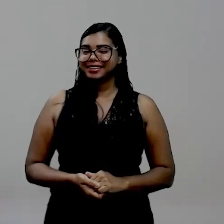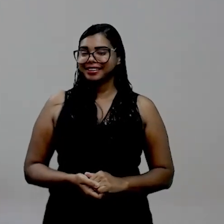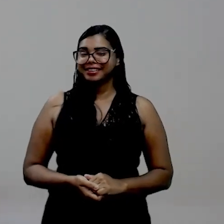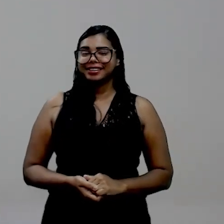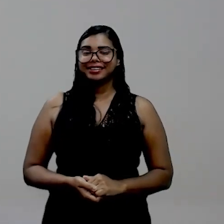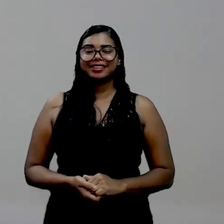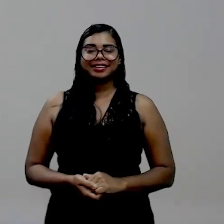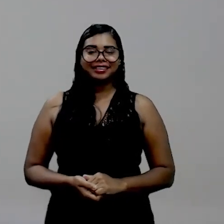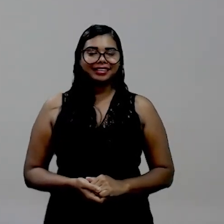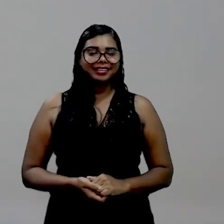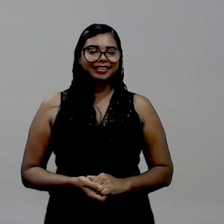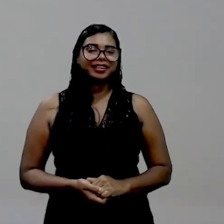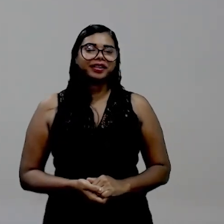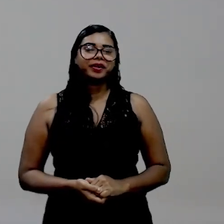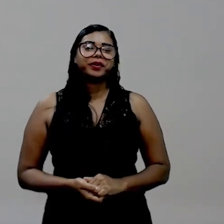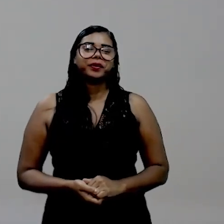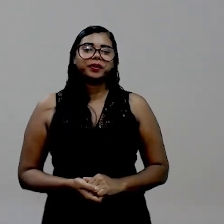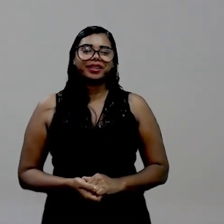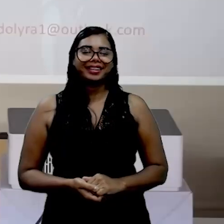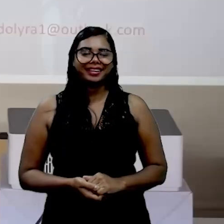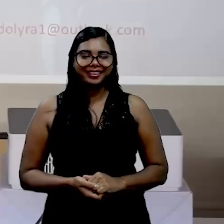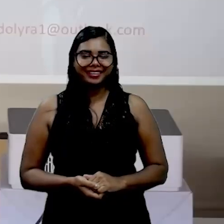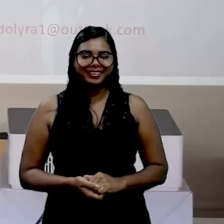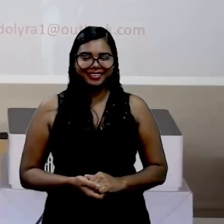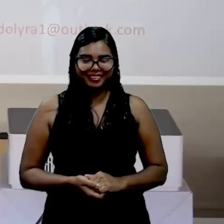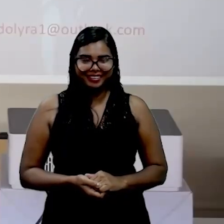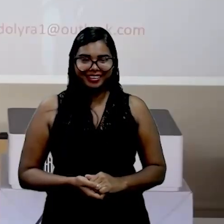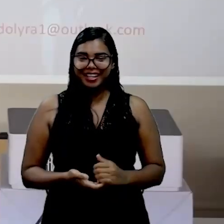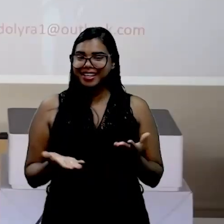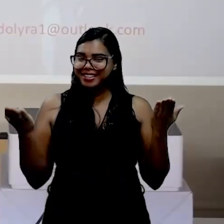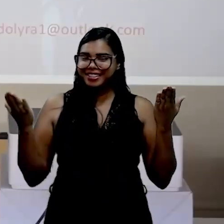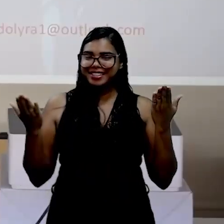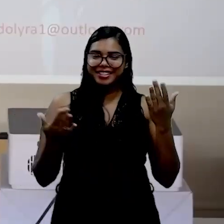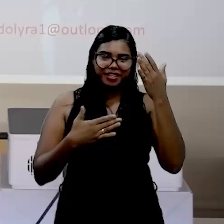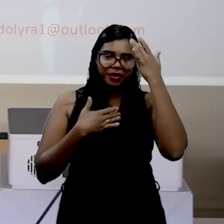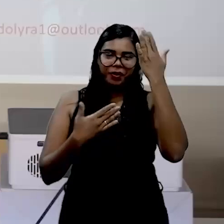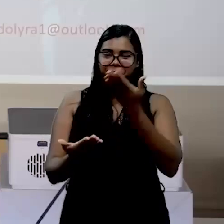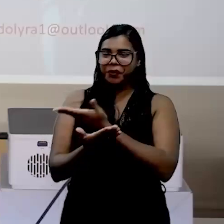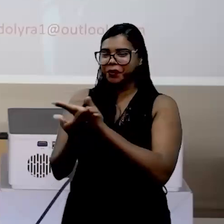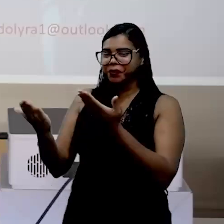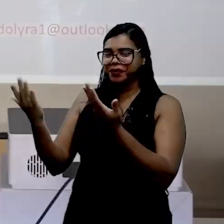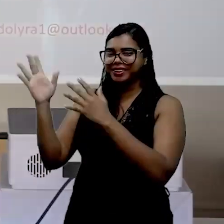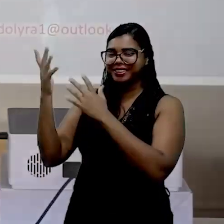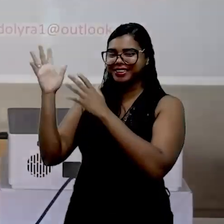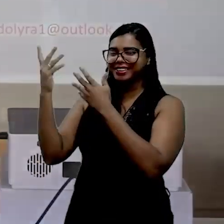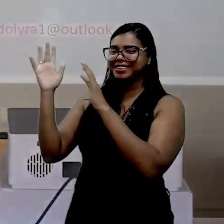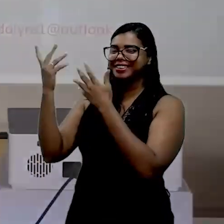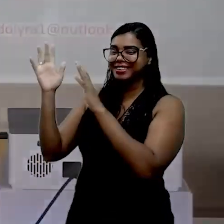É isso aí, pessoal. Obrigado pela